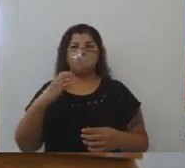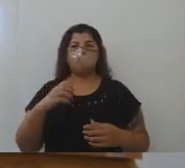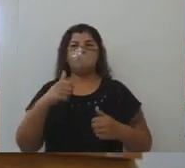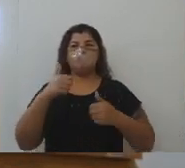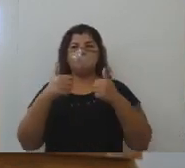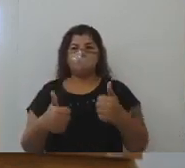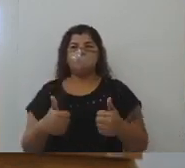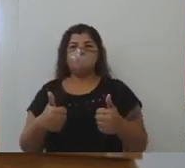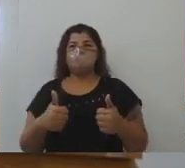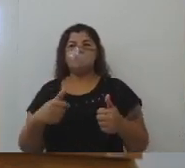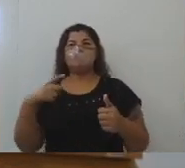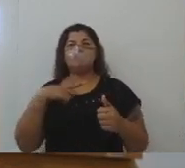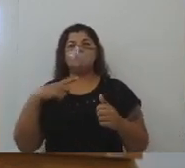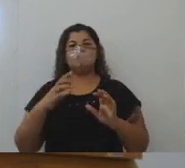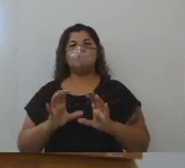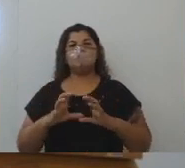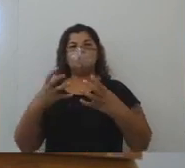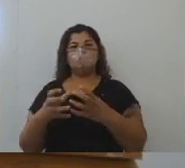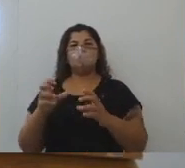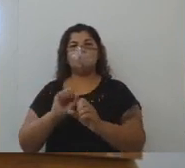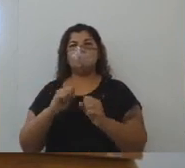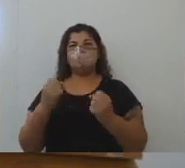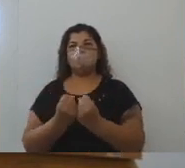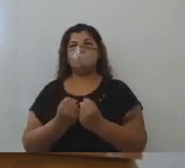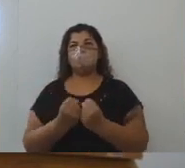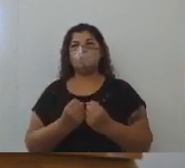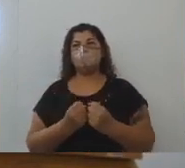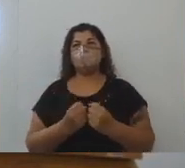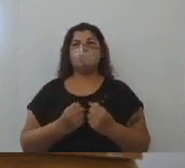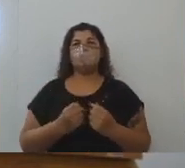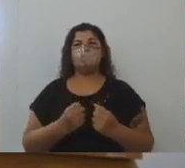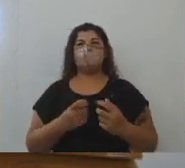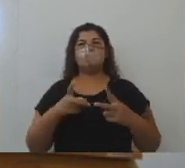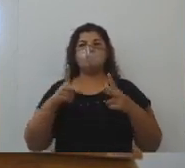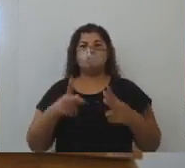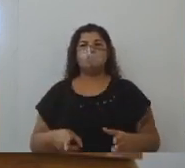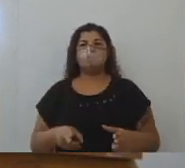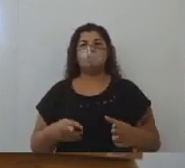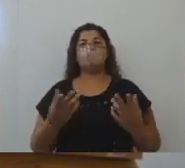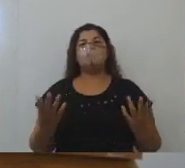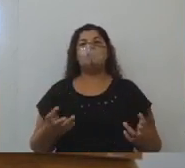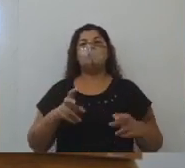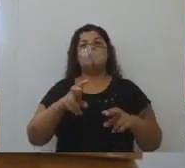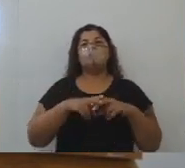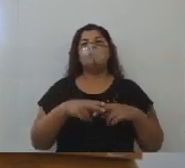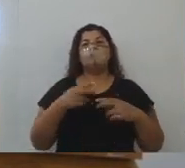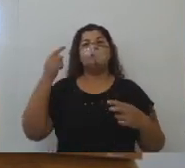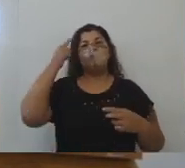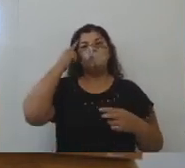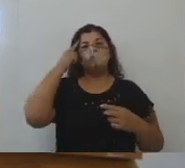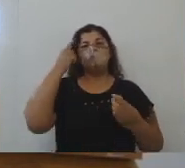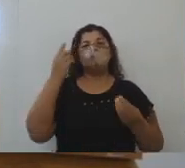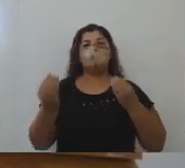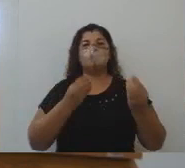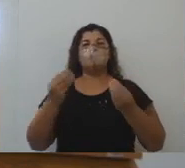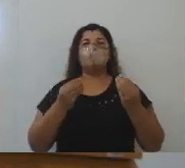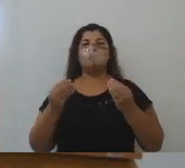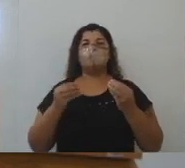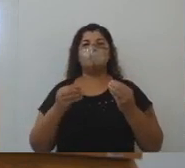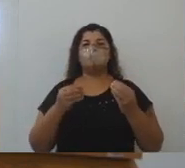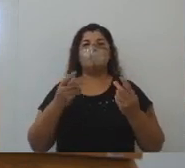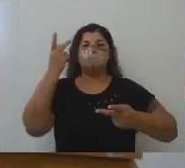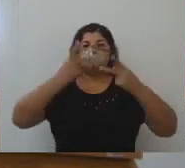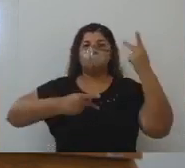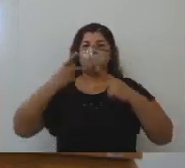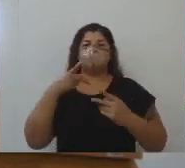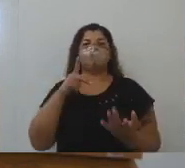grupos sociais são iguais, e a partir desse estranhamento é que a gente começa a pensar a nossa própria